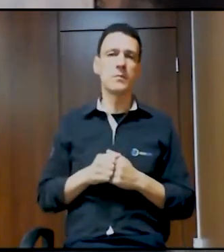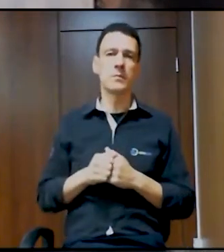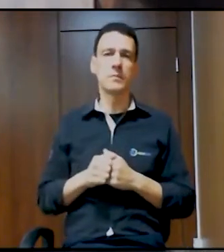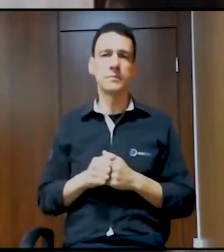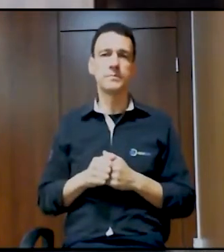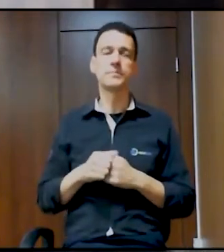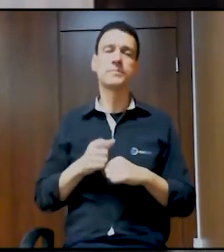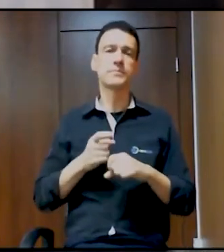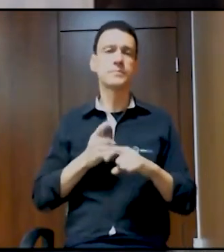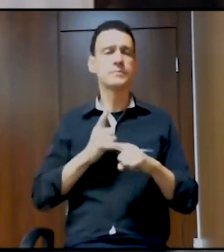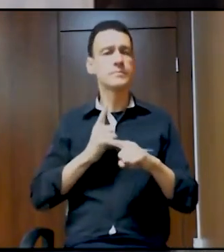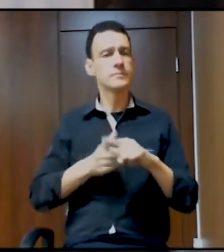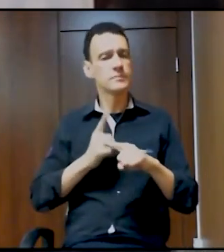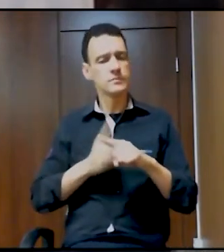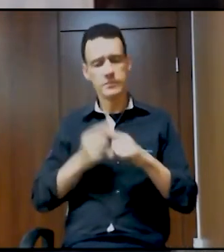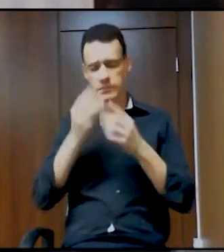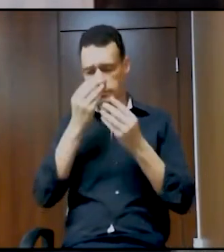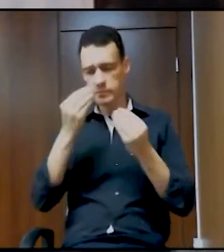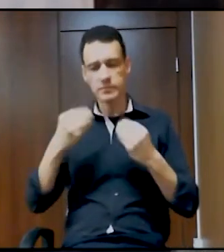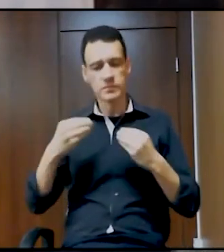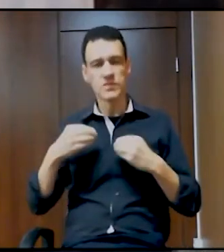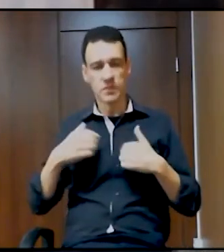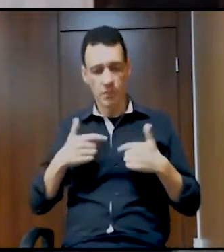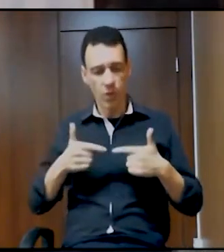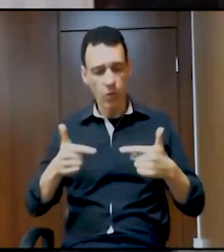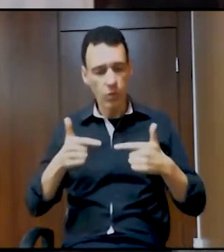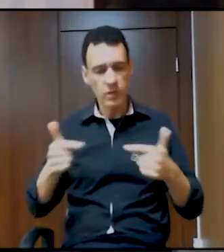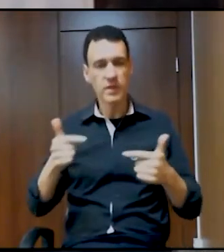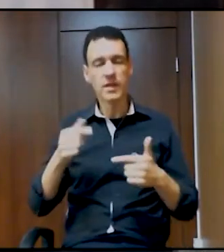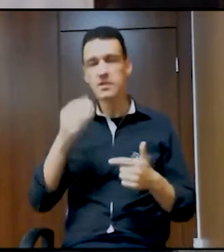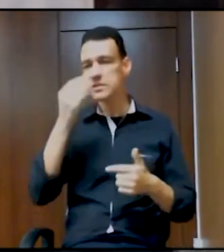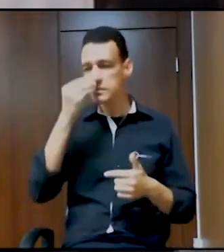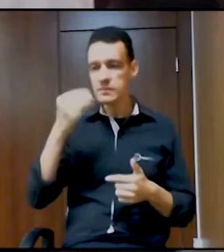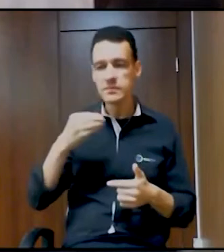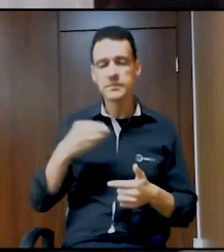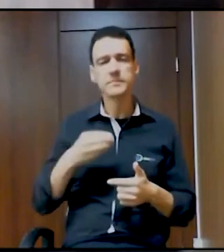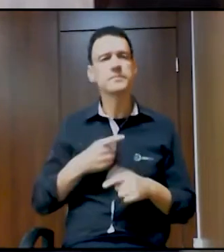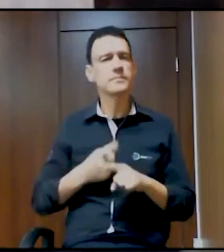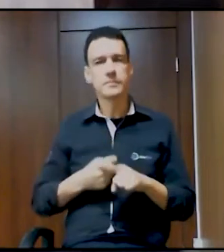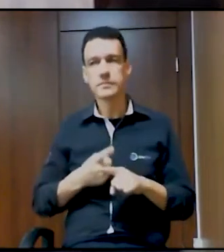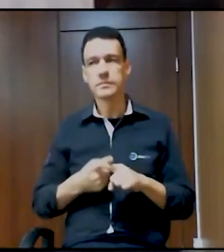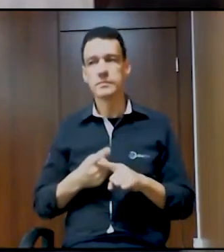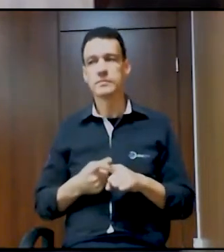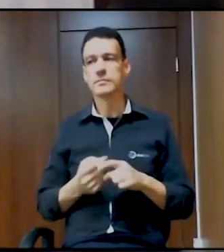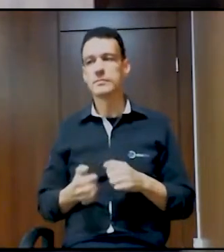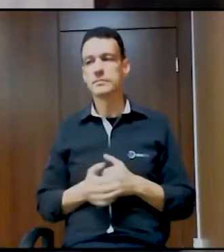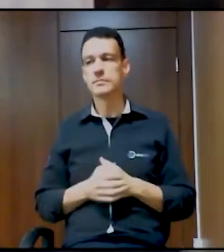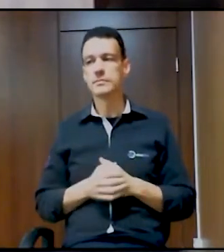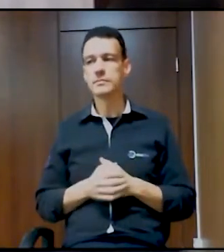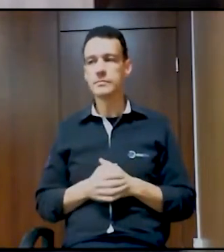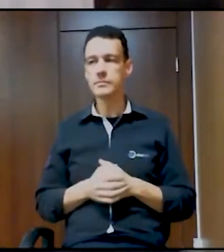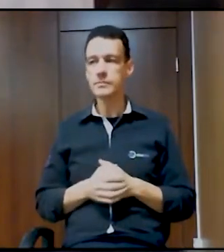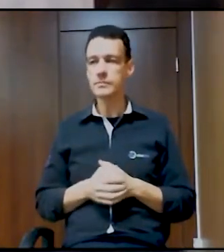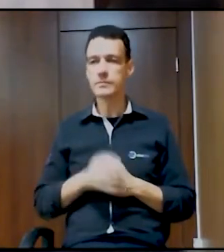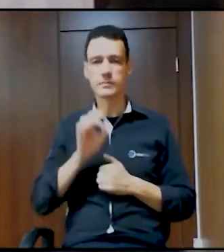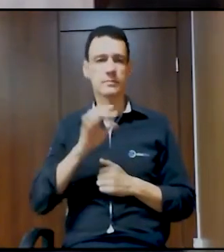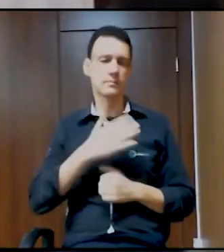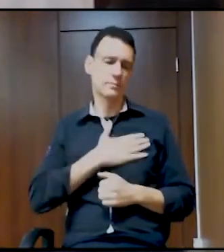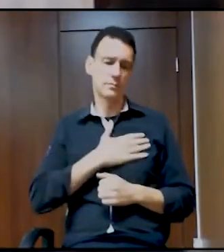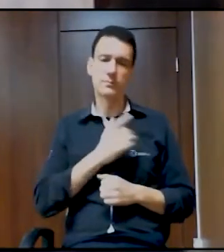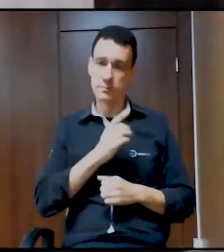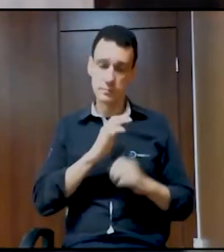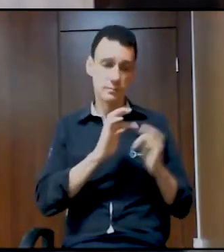por que ignoraram a minha luta, passaram por cima da minha luta, né? Não só de mim, dos meus filhos,